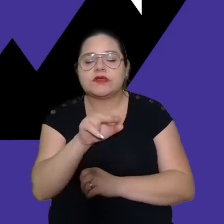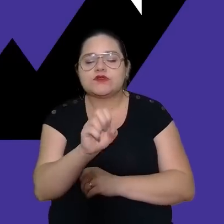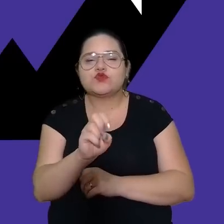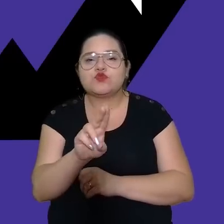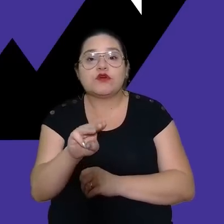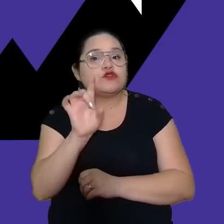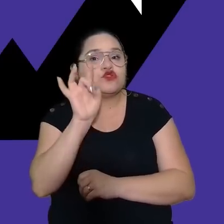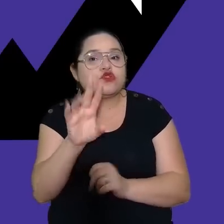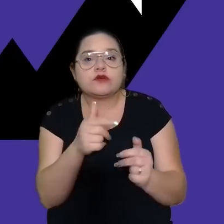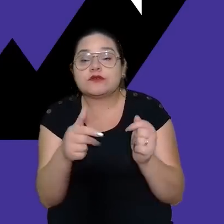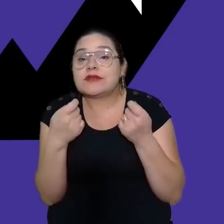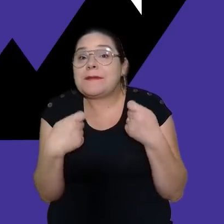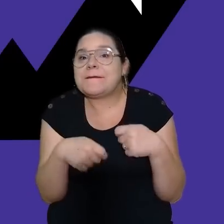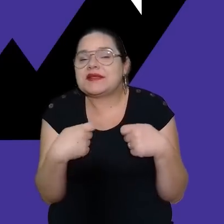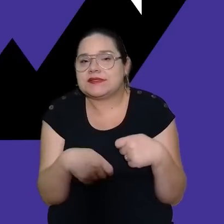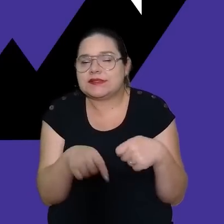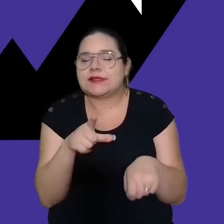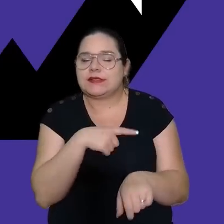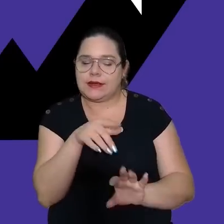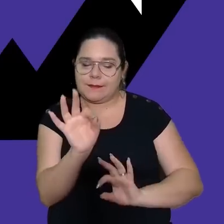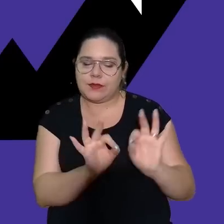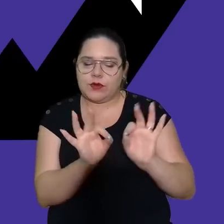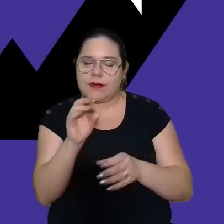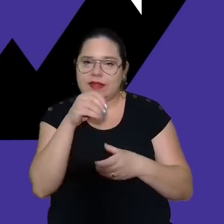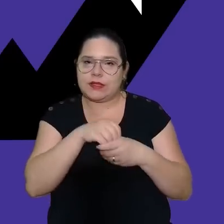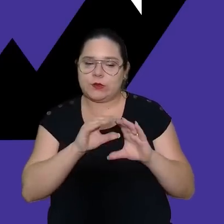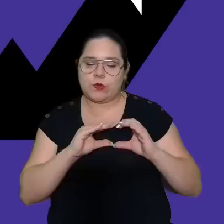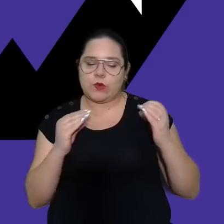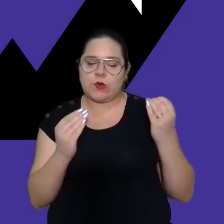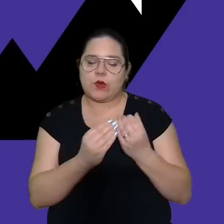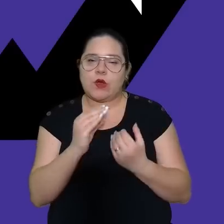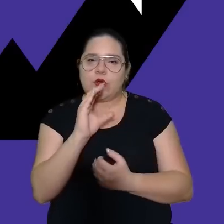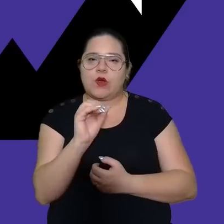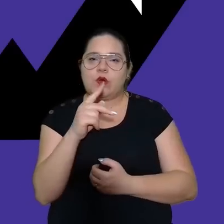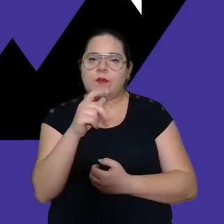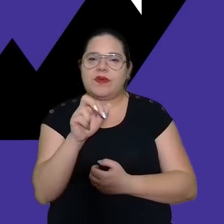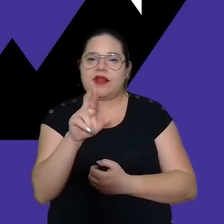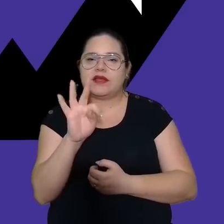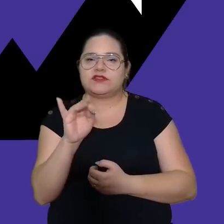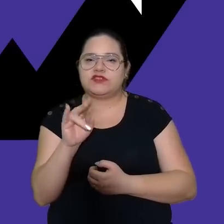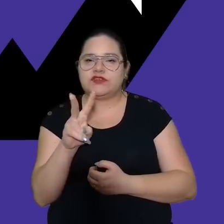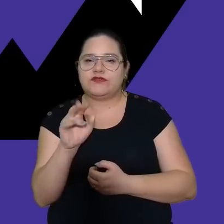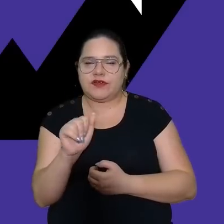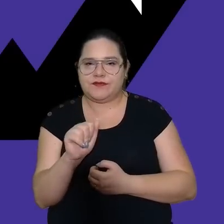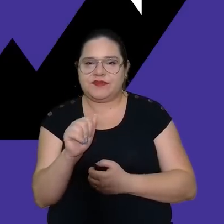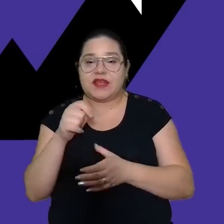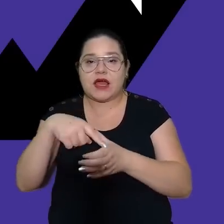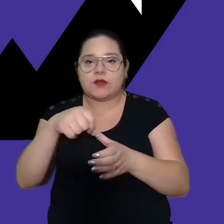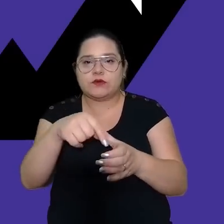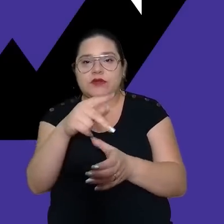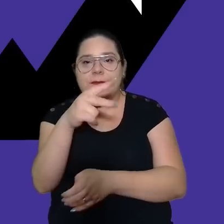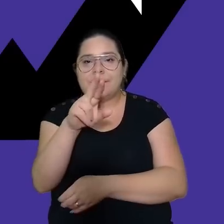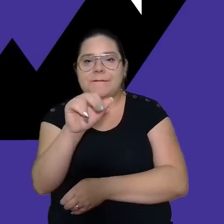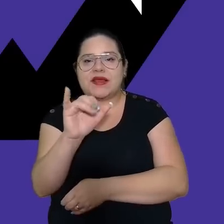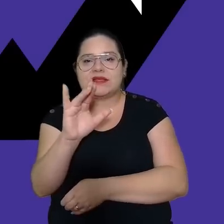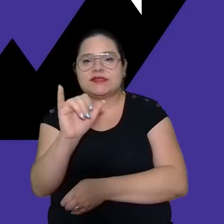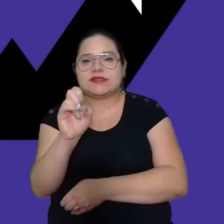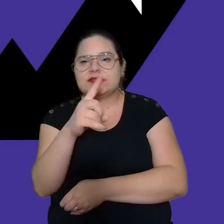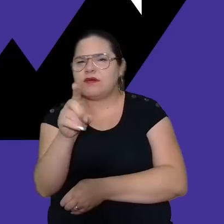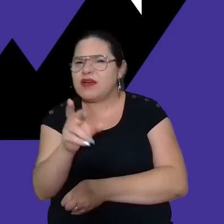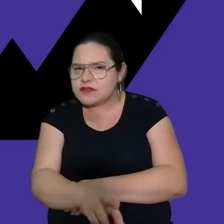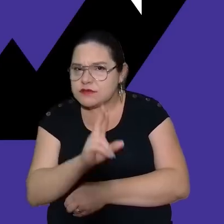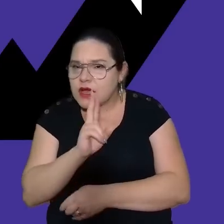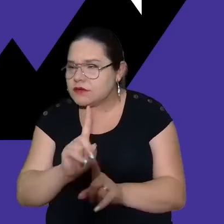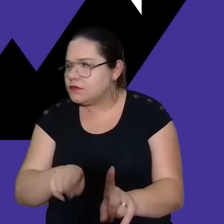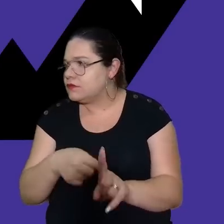necessário. Temos programas dentro da cooperativa de agricultura de precisão e são fantásticos, né? O resultado que isso tem,